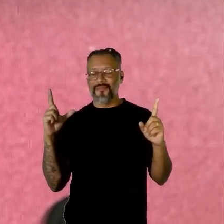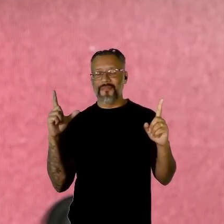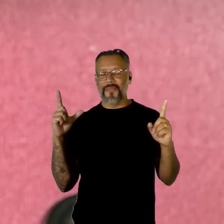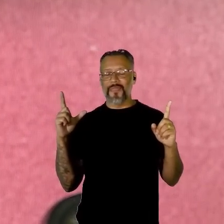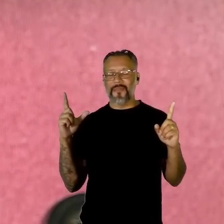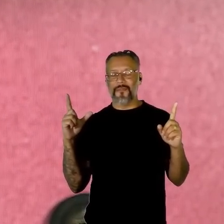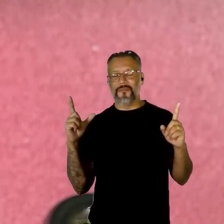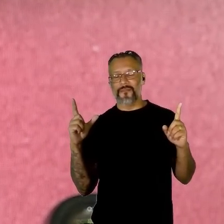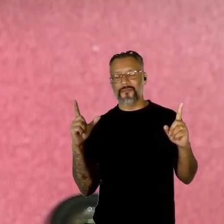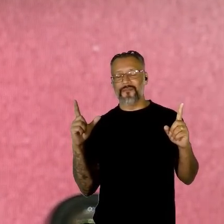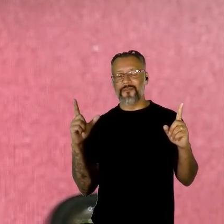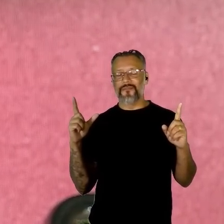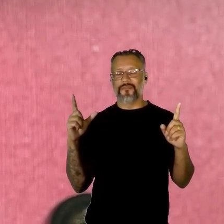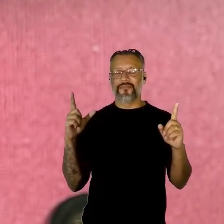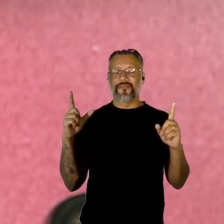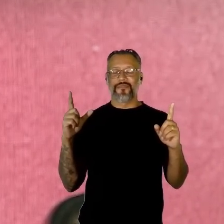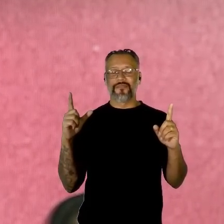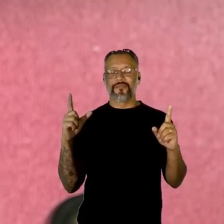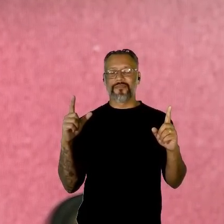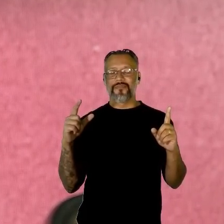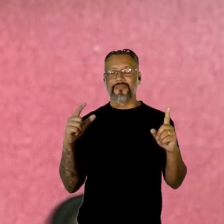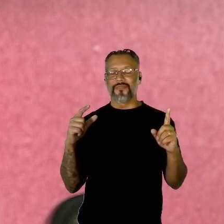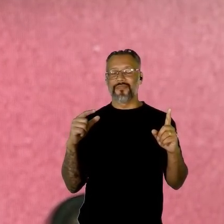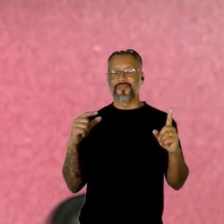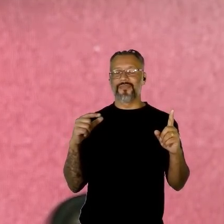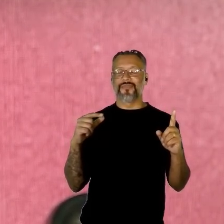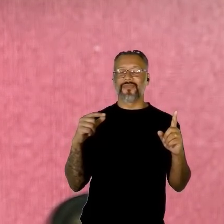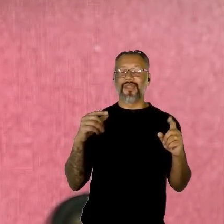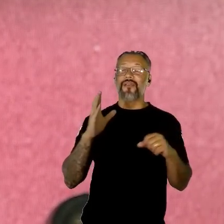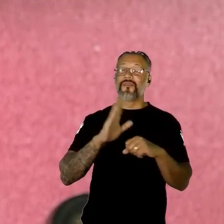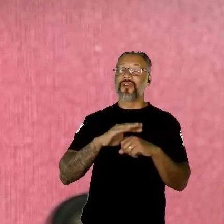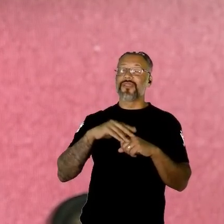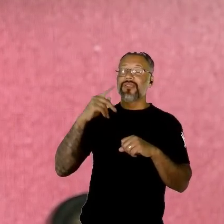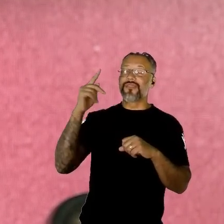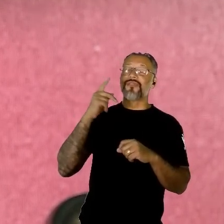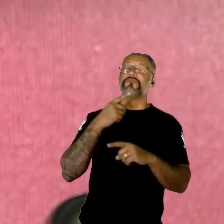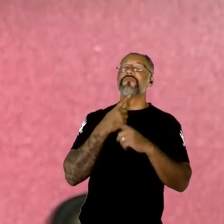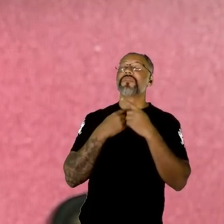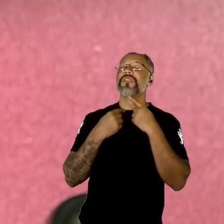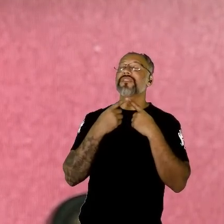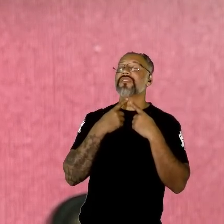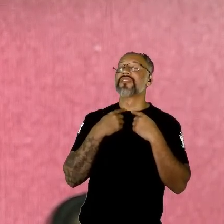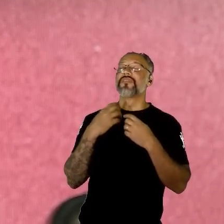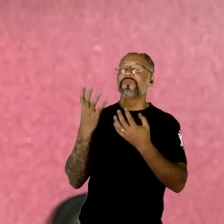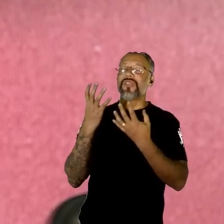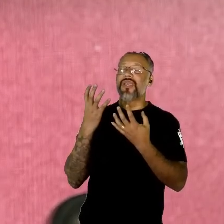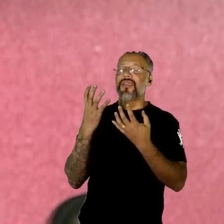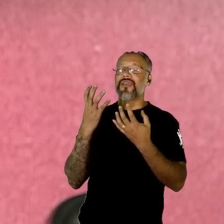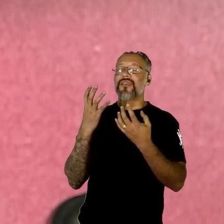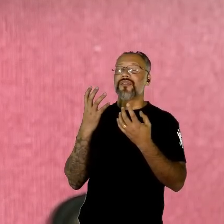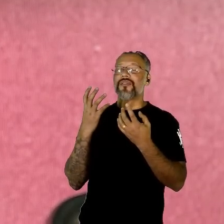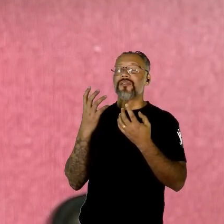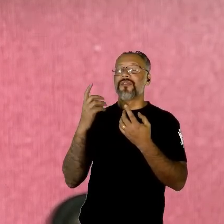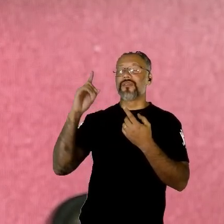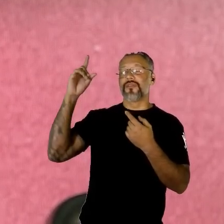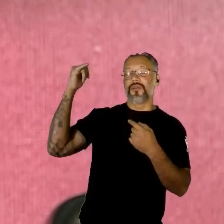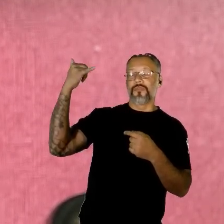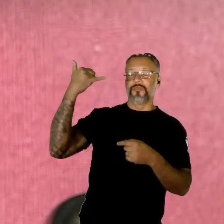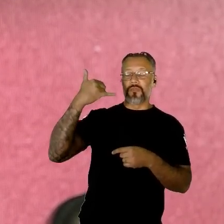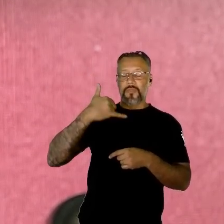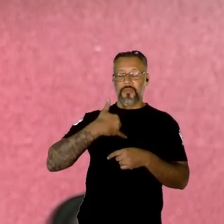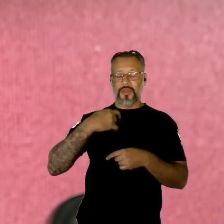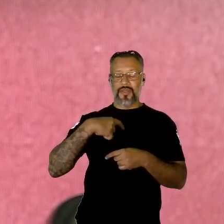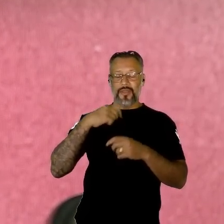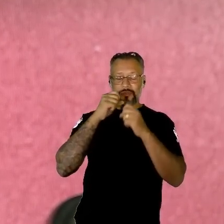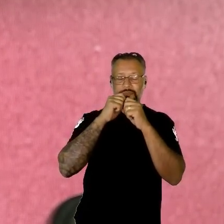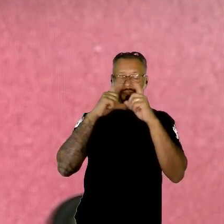das margens Me leve para o Centro da Tua Vontade Deus que seja uma palavra de despertamento para que